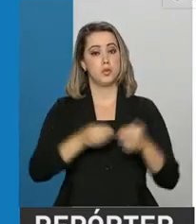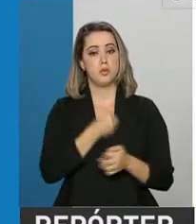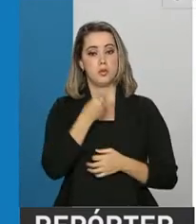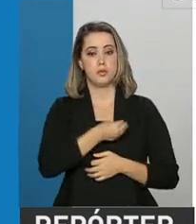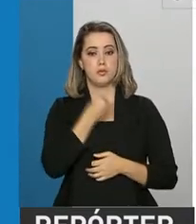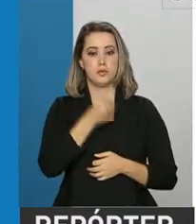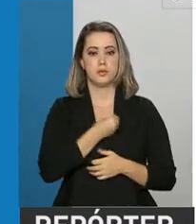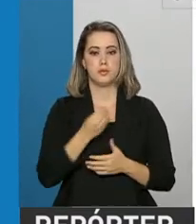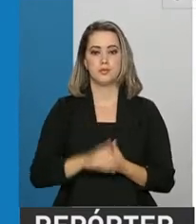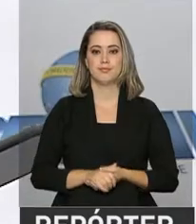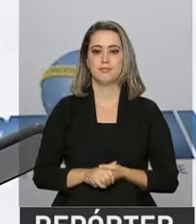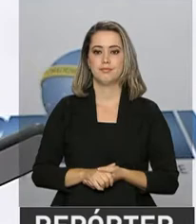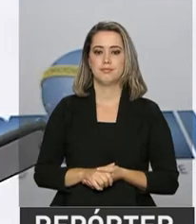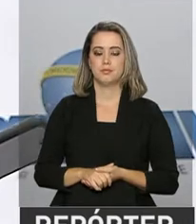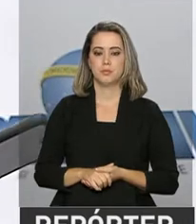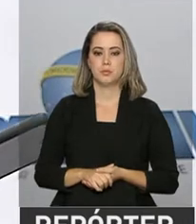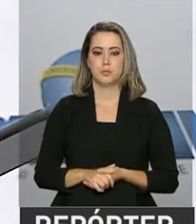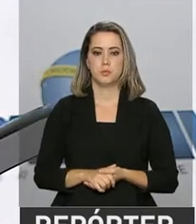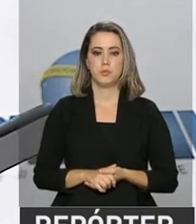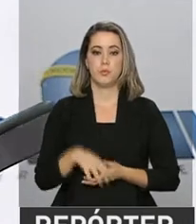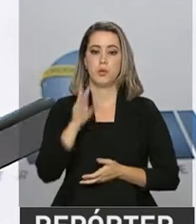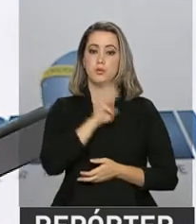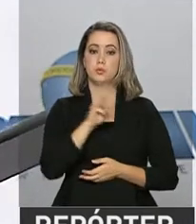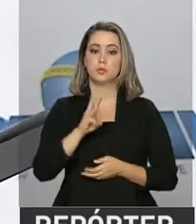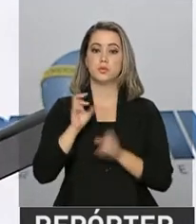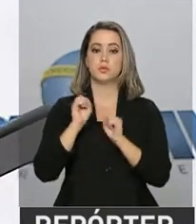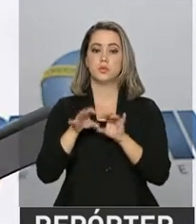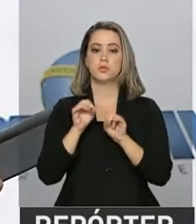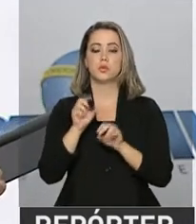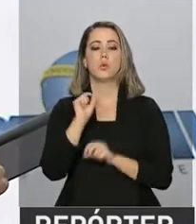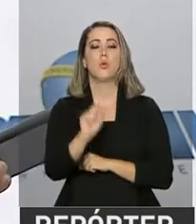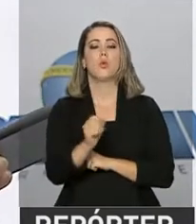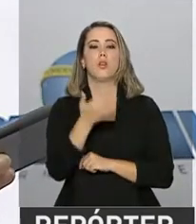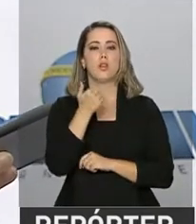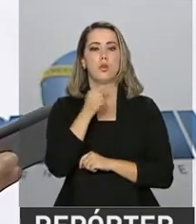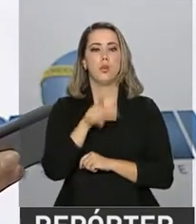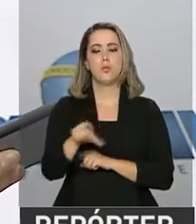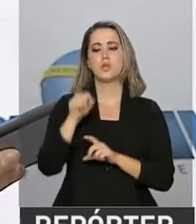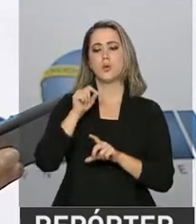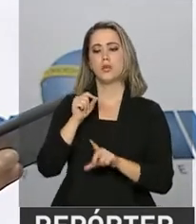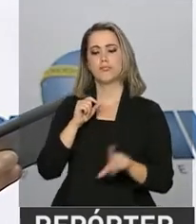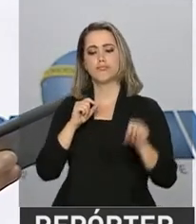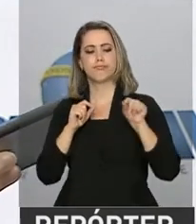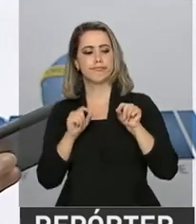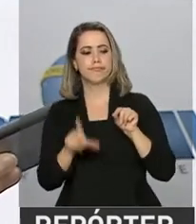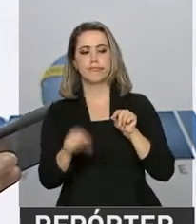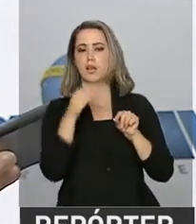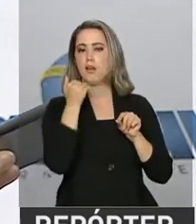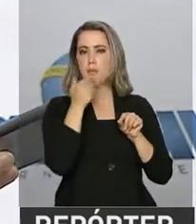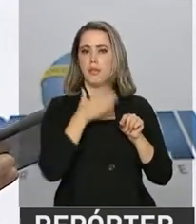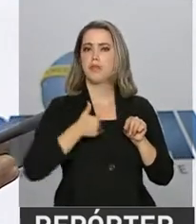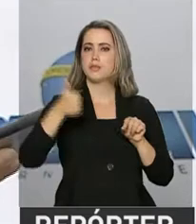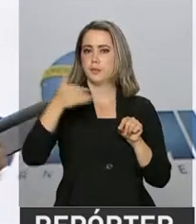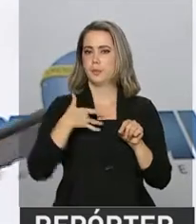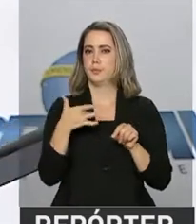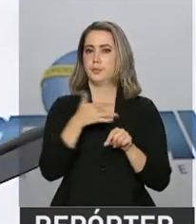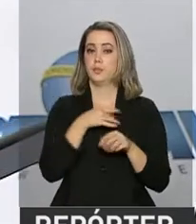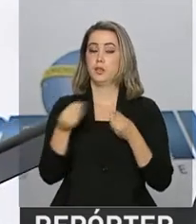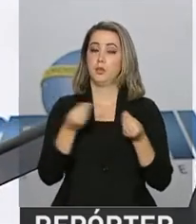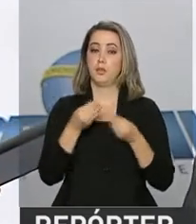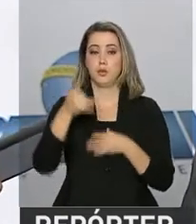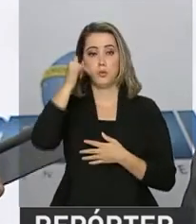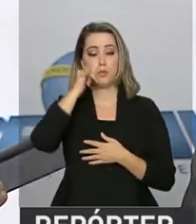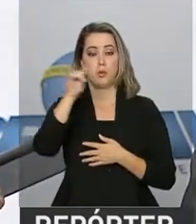ter uma vida mais saudável a plataforma ensina as pessoas o que comer o que preferir a sua atuação e também como